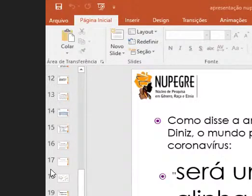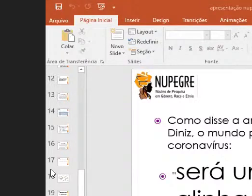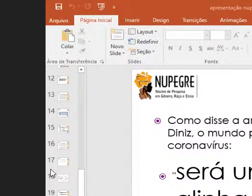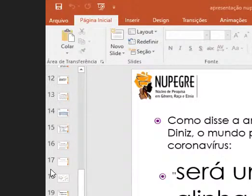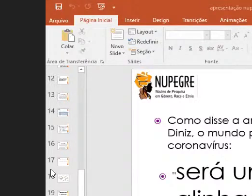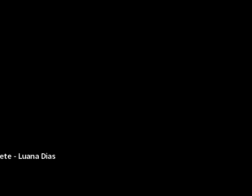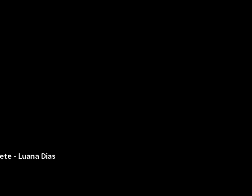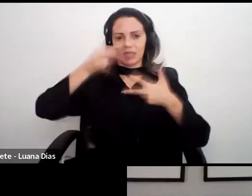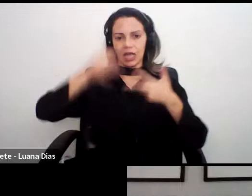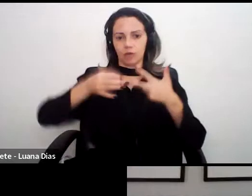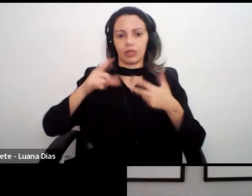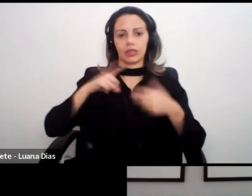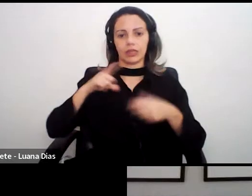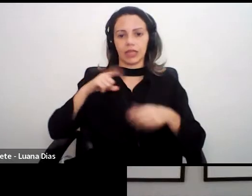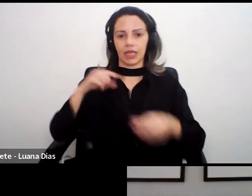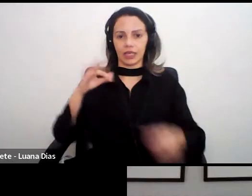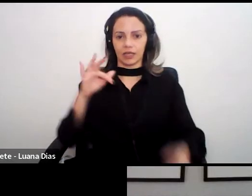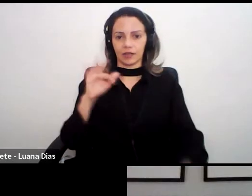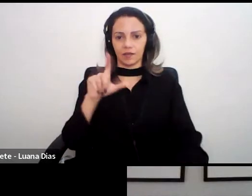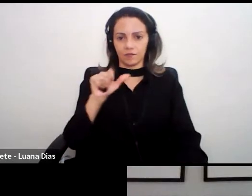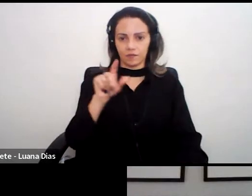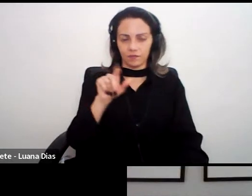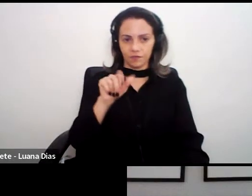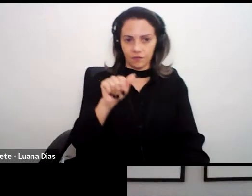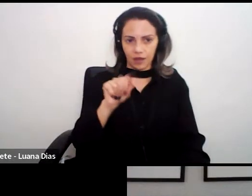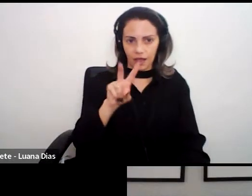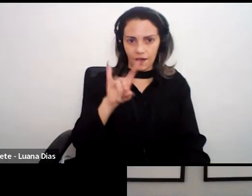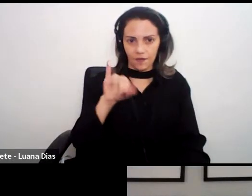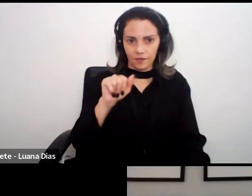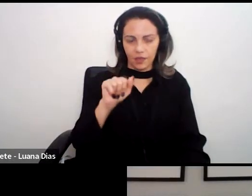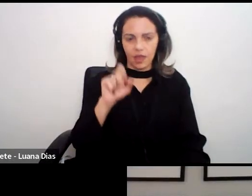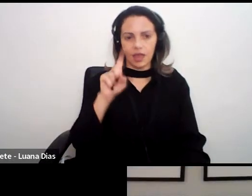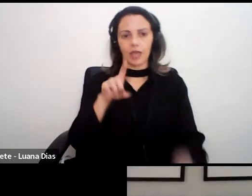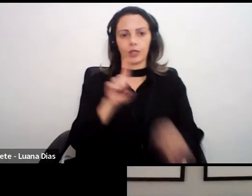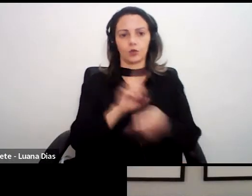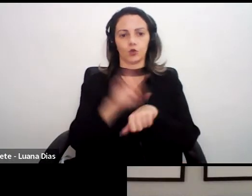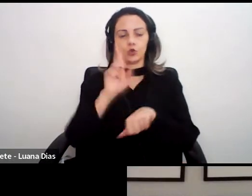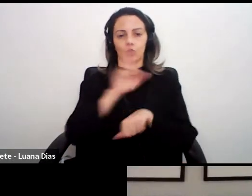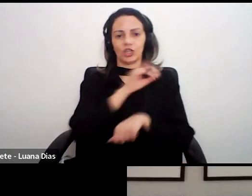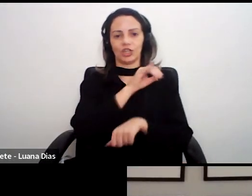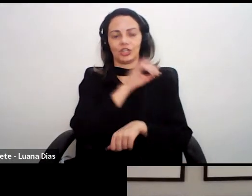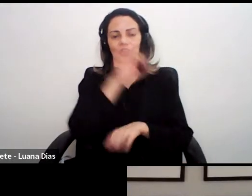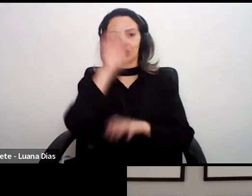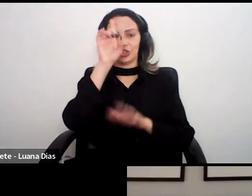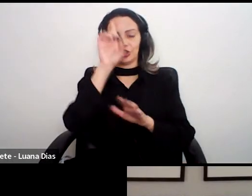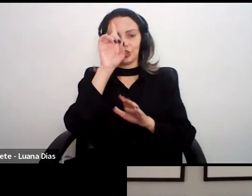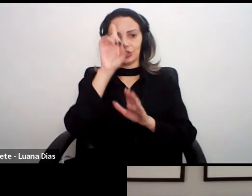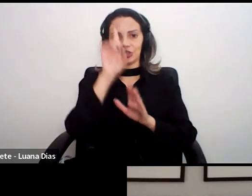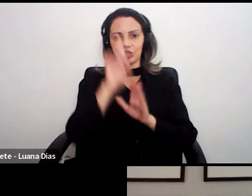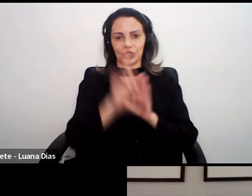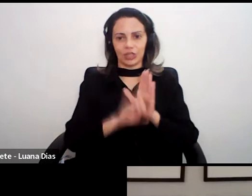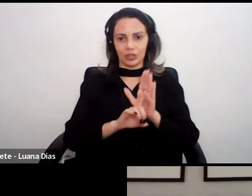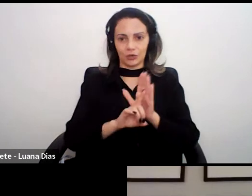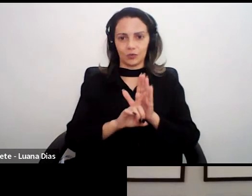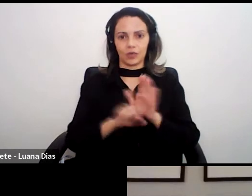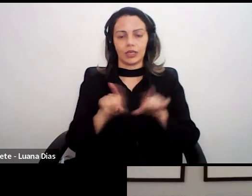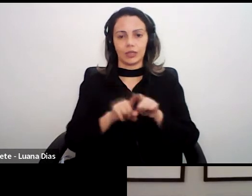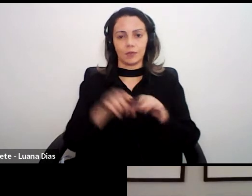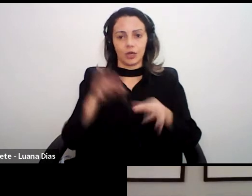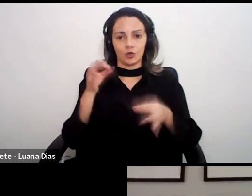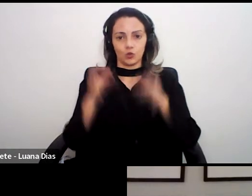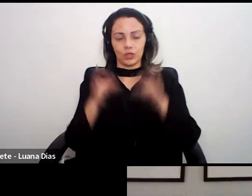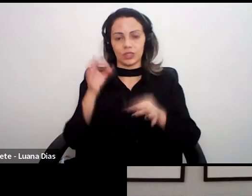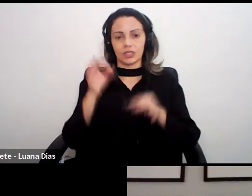doutora Flávia é doutora em Direito pela Universidade do Estado do Rio de Janeiro e é juíza de Direito do Tribunal de